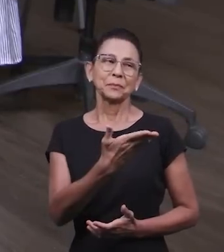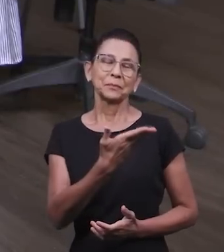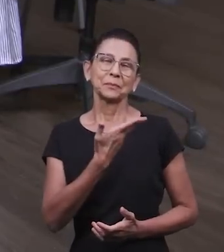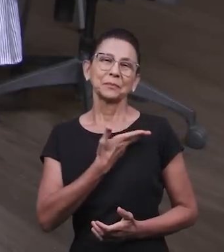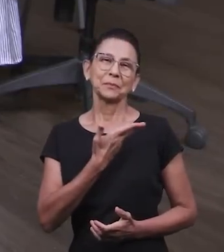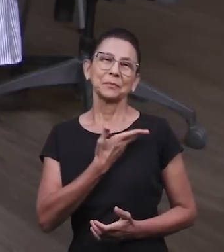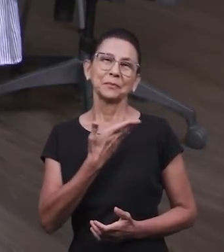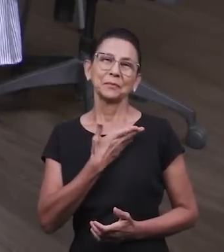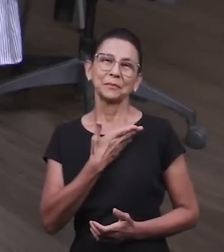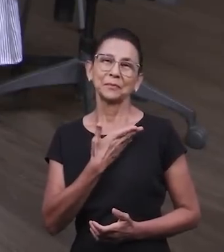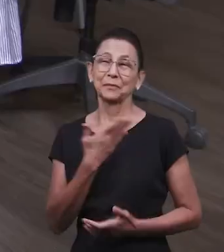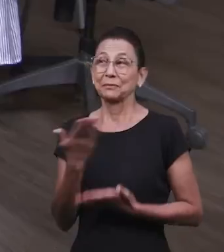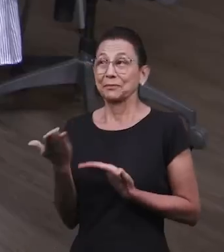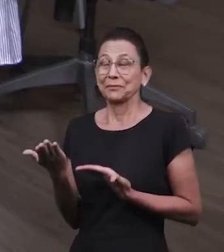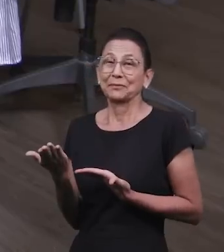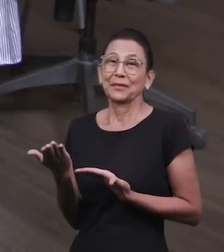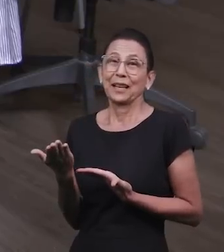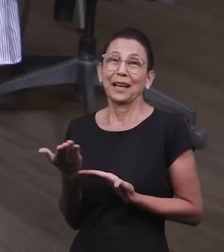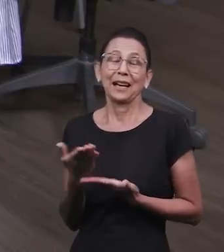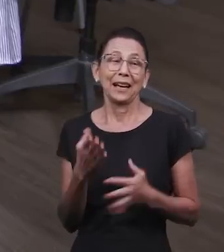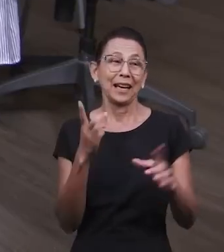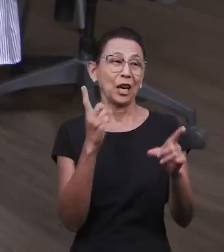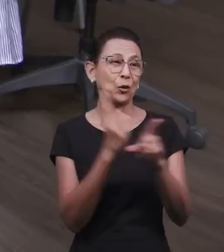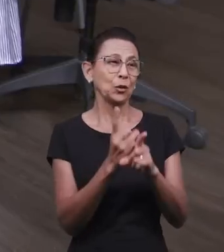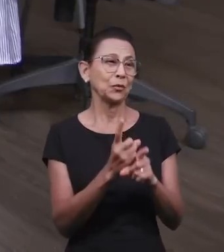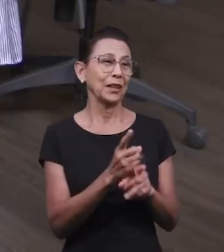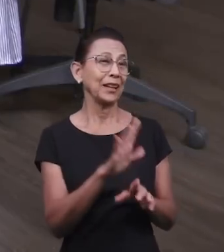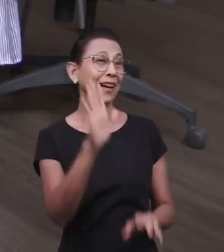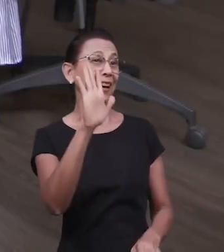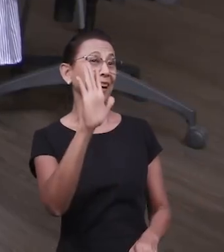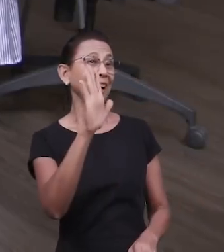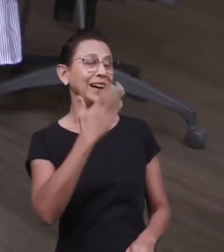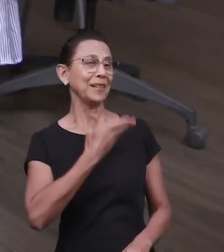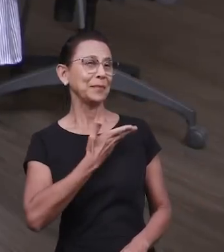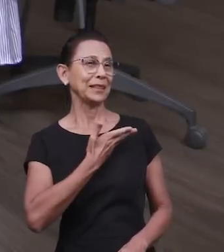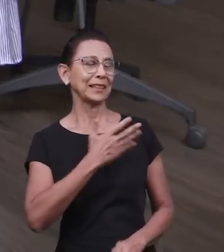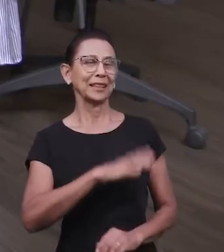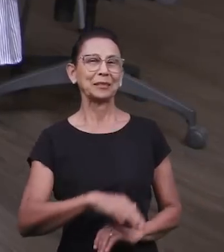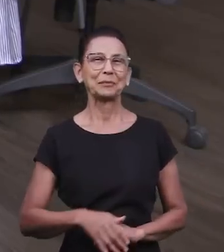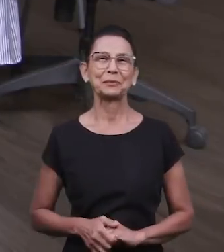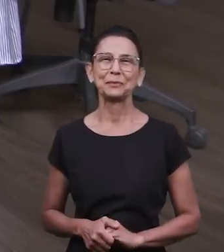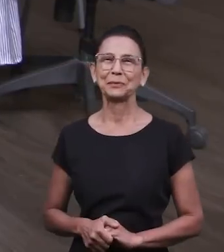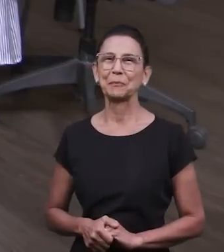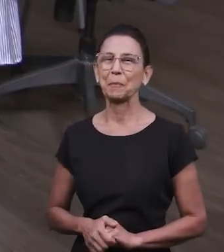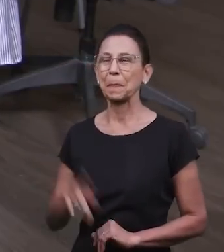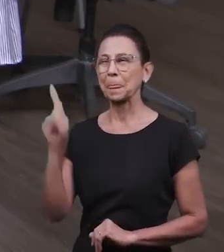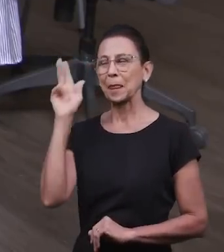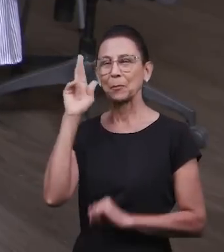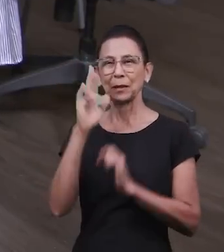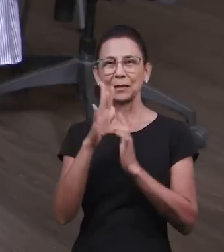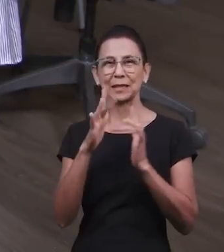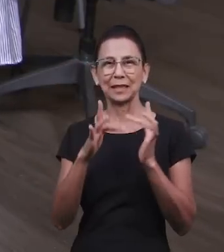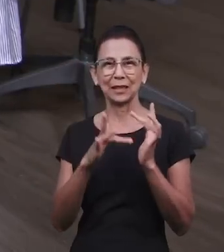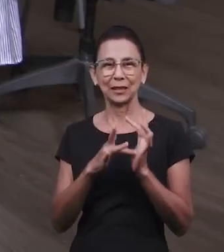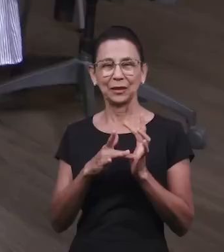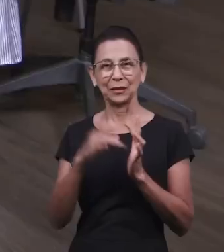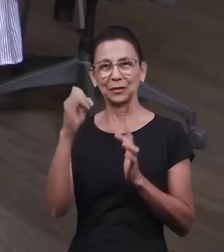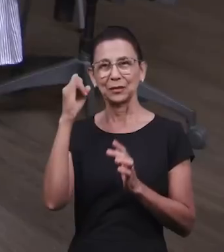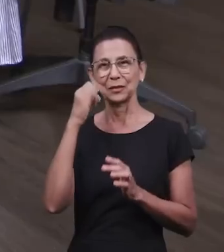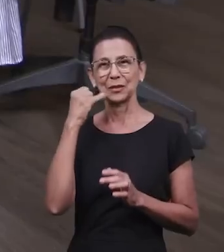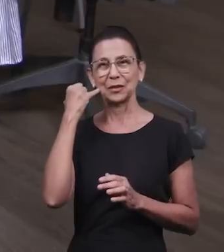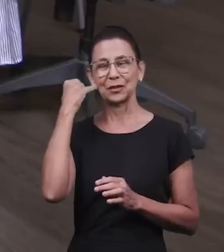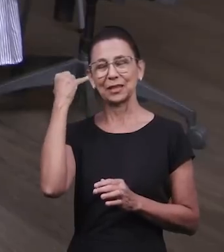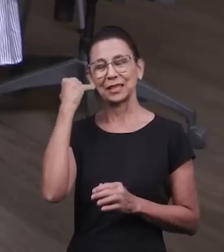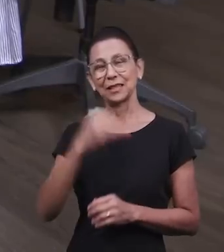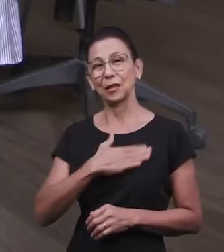eu encontro a Andréia, só chamo de minha colega. Minha colega Andréia. Andréia, paz do Senhor. A paz do Senhor, pastor Josias. É um prazer estar aqui ao seu